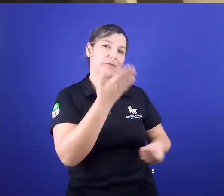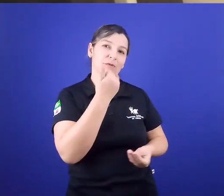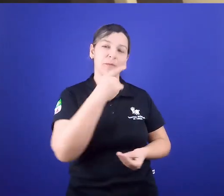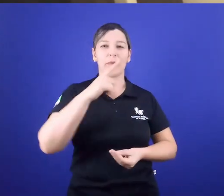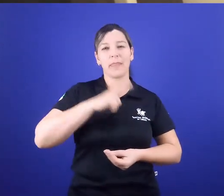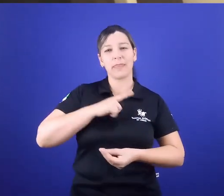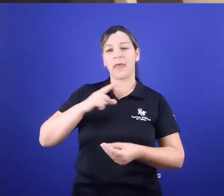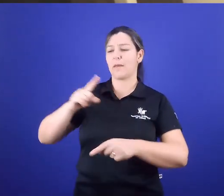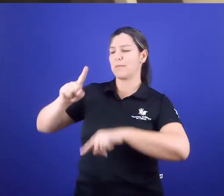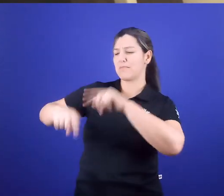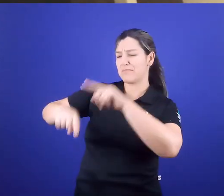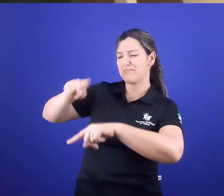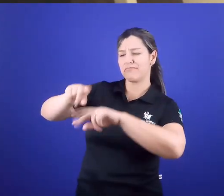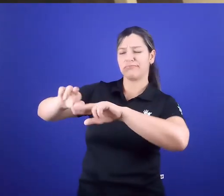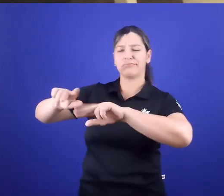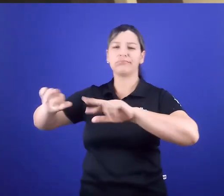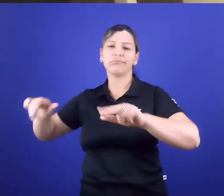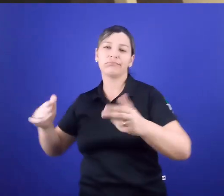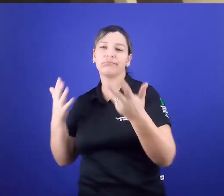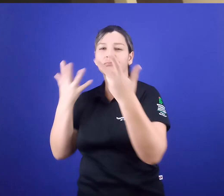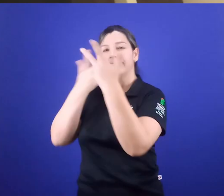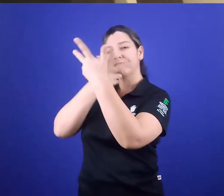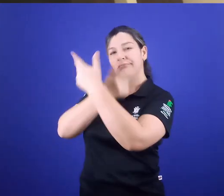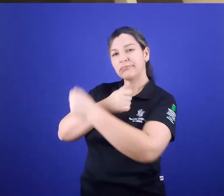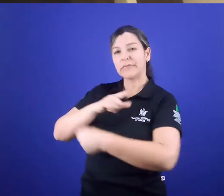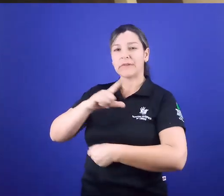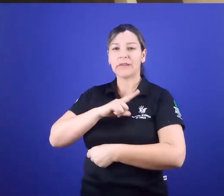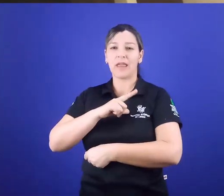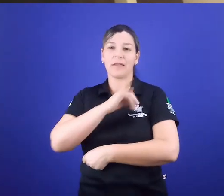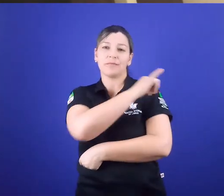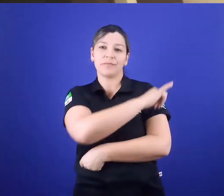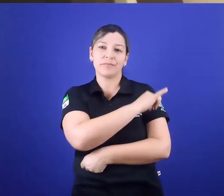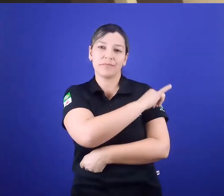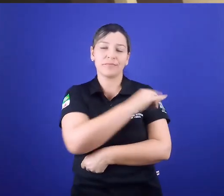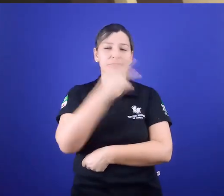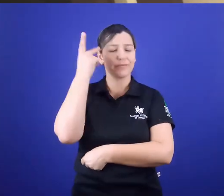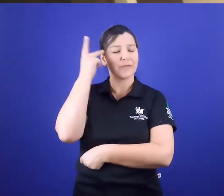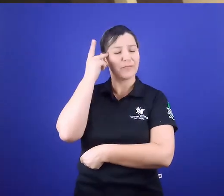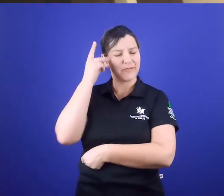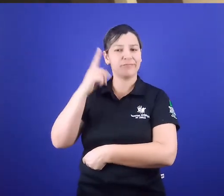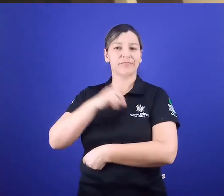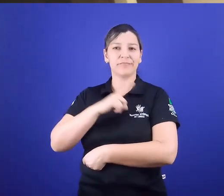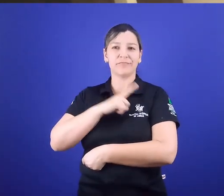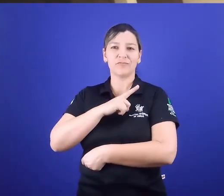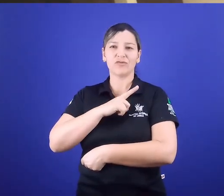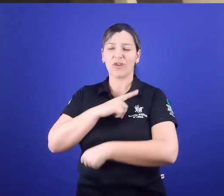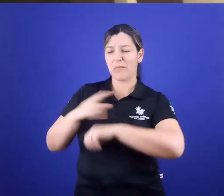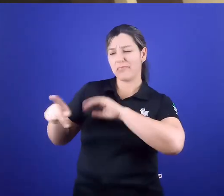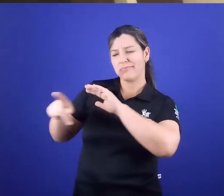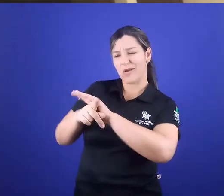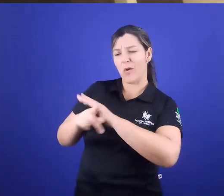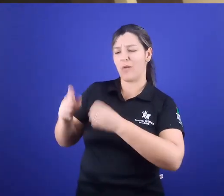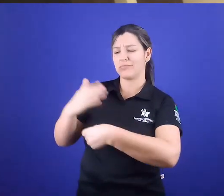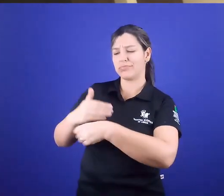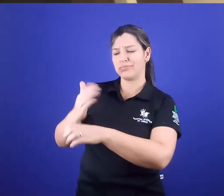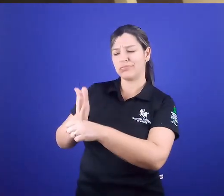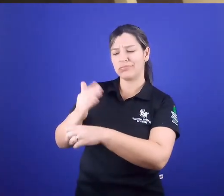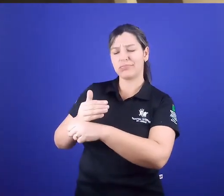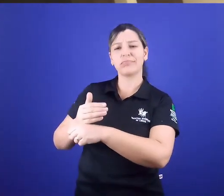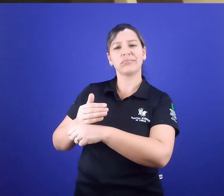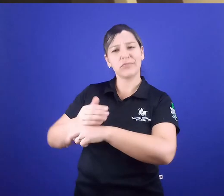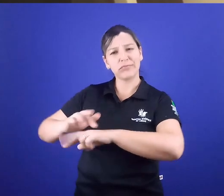tem utensílios maravilhosos já no mercado. Rio, São Paulo tem coisas maravilhosas, principalmente para finger food. Então,